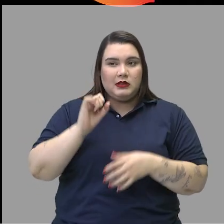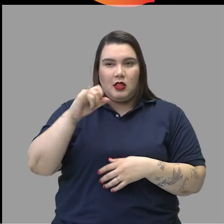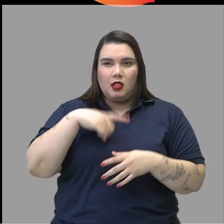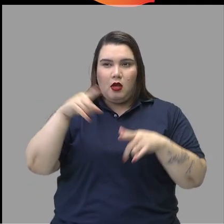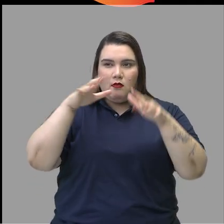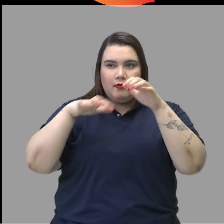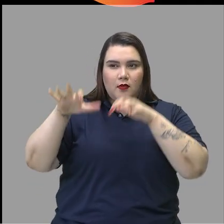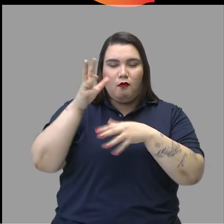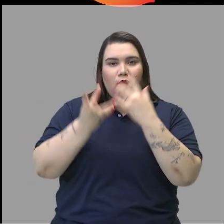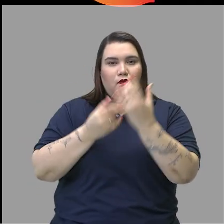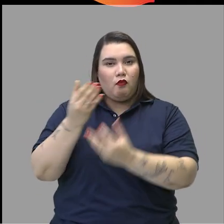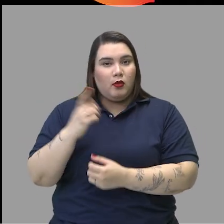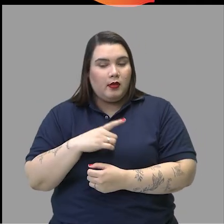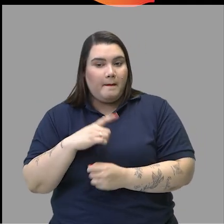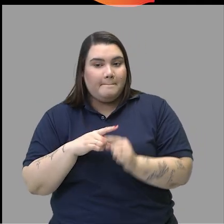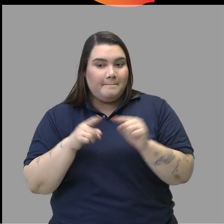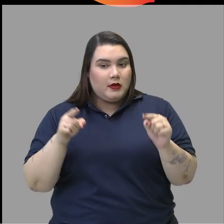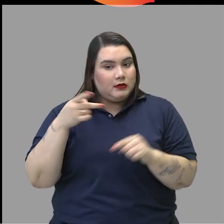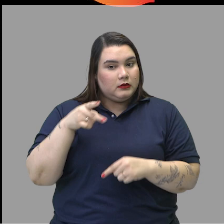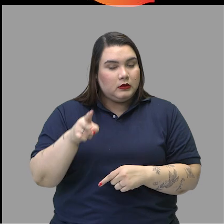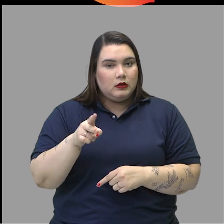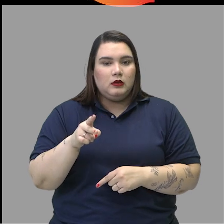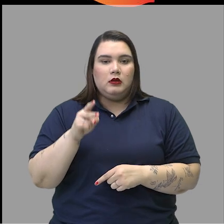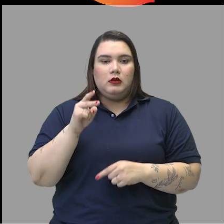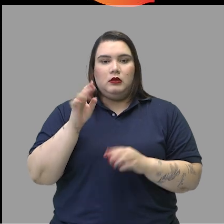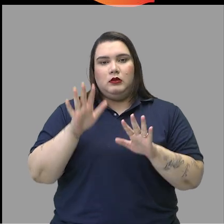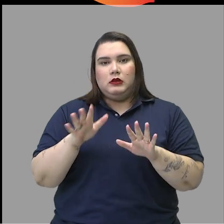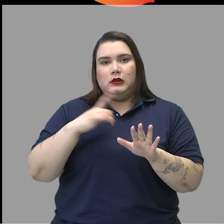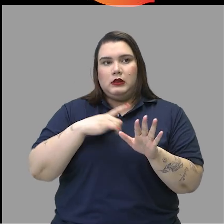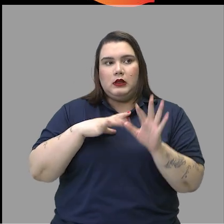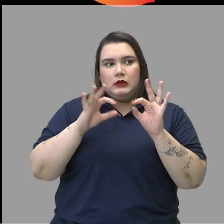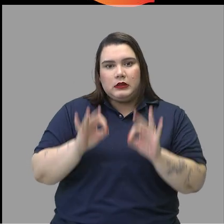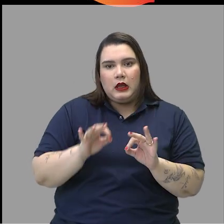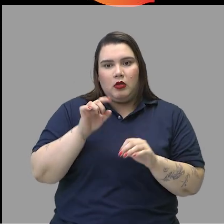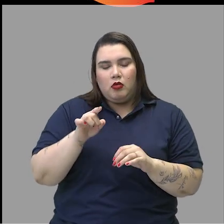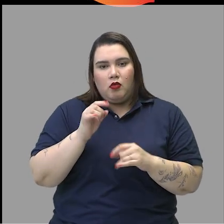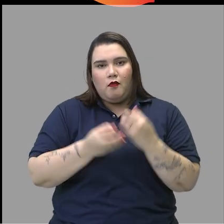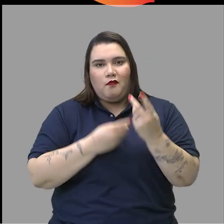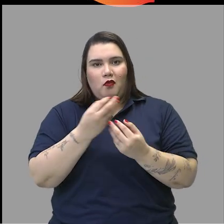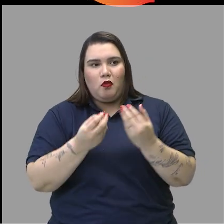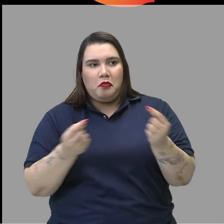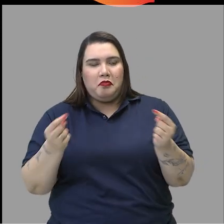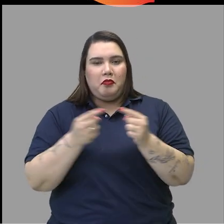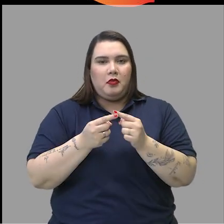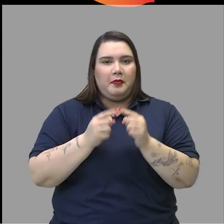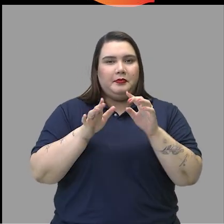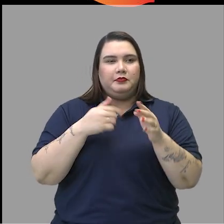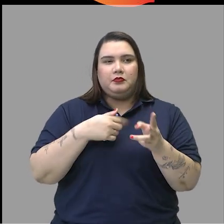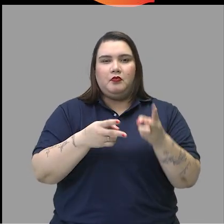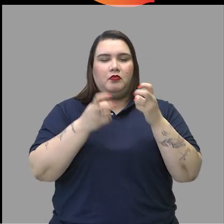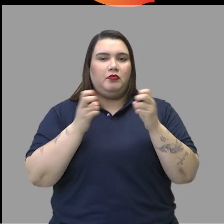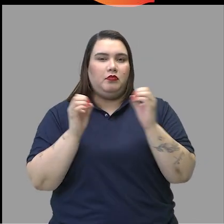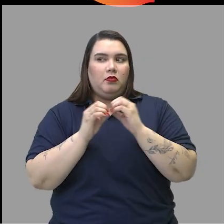fogo. Mas nem sempre onde há fogo precisa ter fumaça, e eu nem vou perceber a